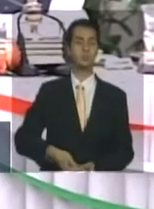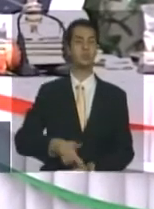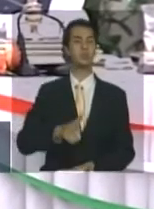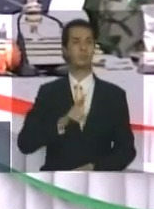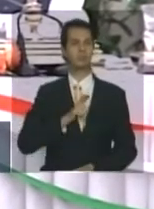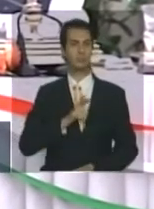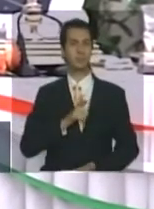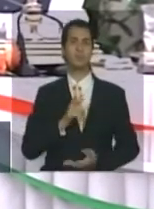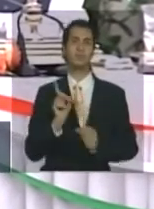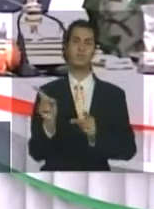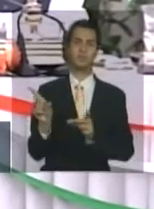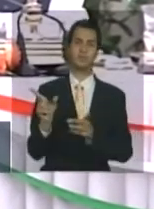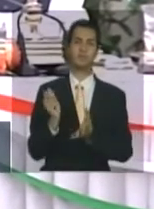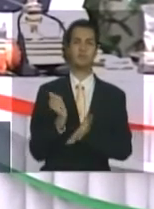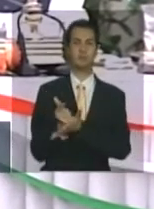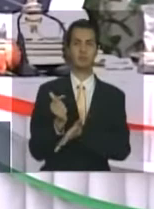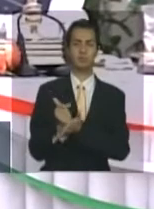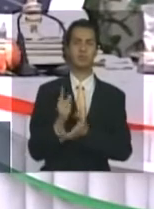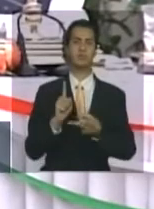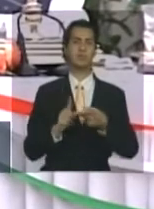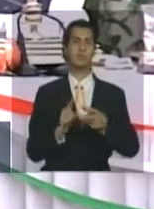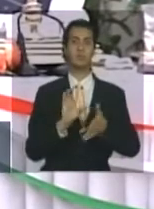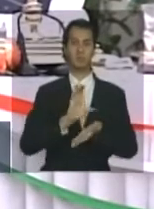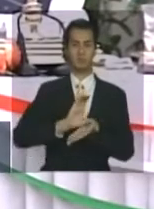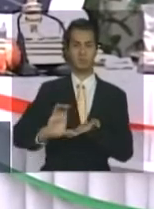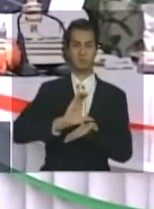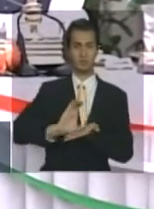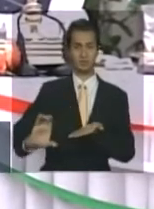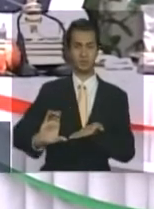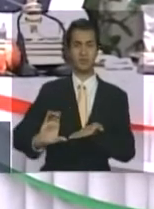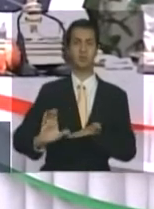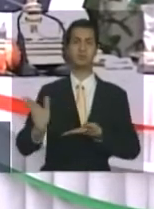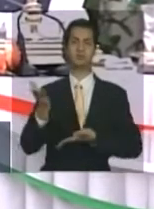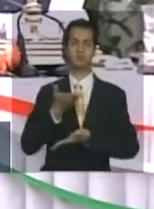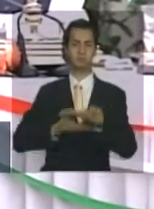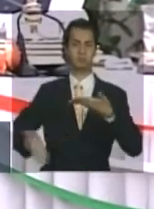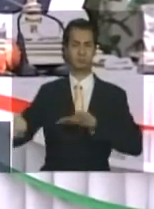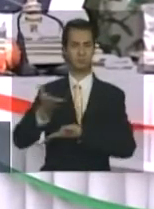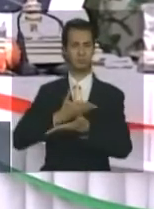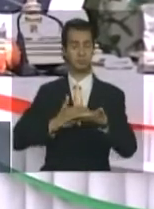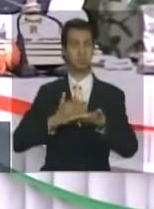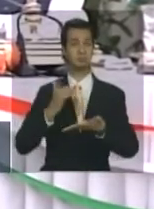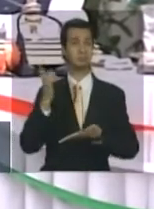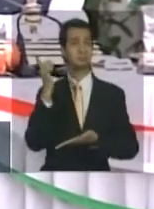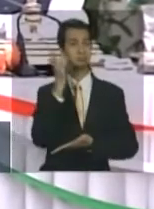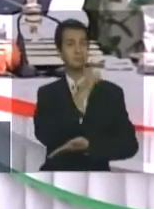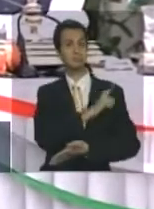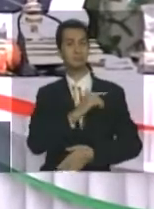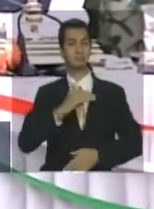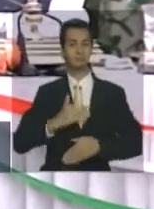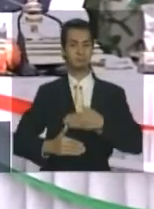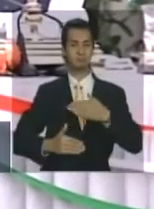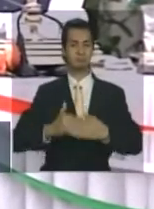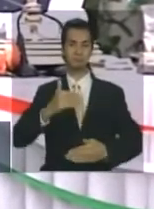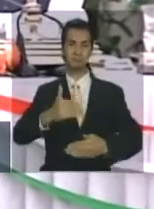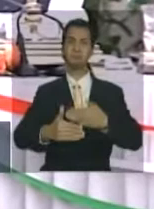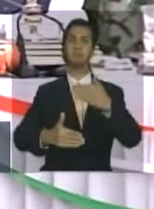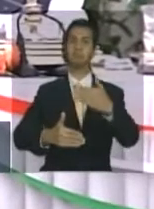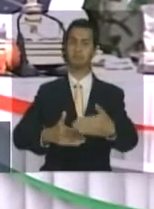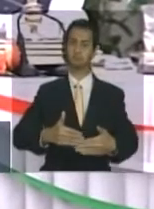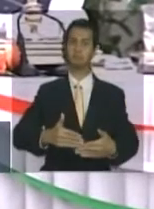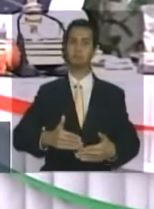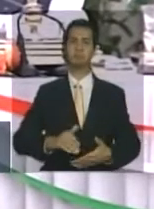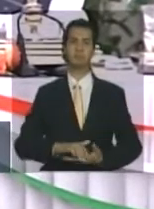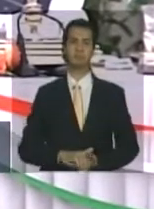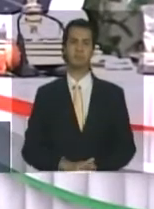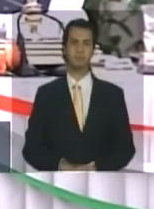comércio e investimentos apresentou sistemático crescimento. In the past 10 years, the bilateral flow of